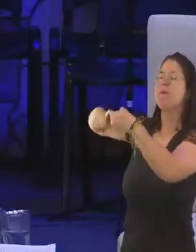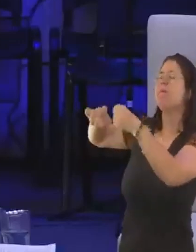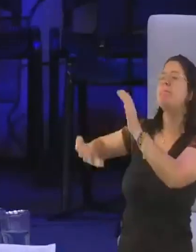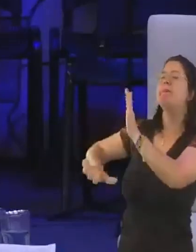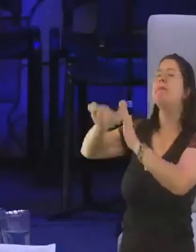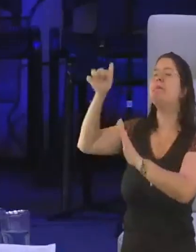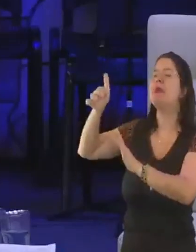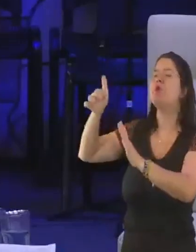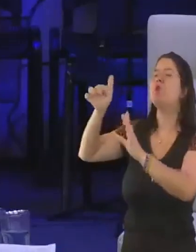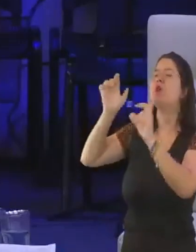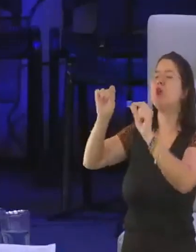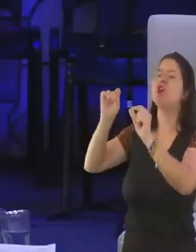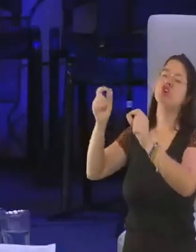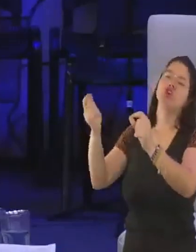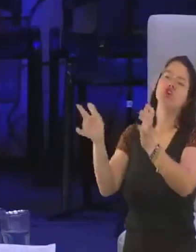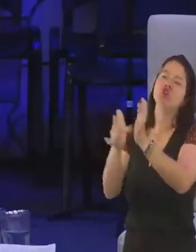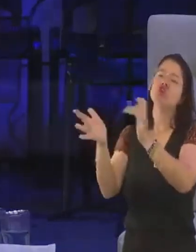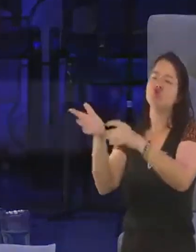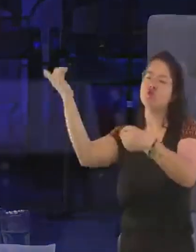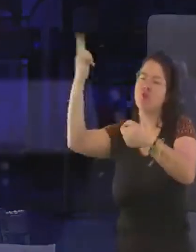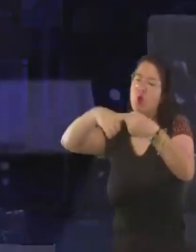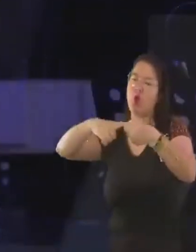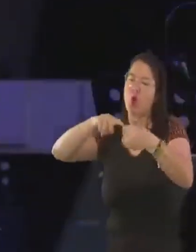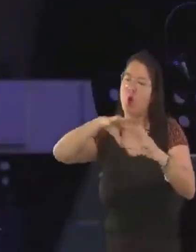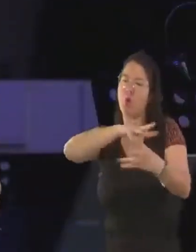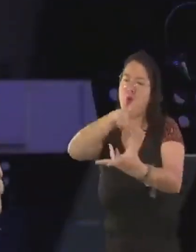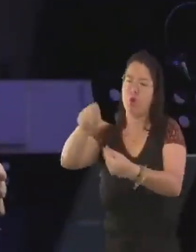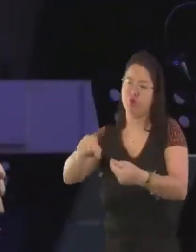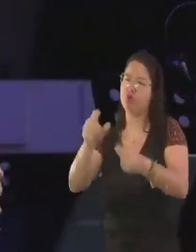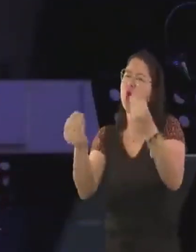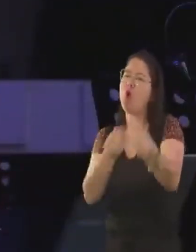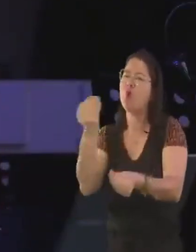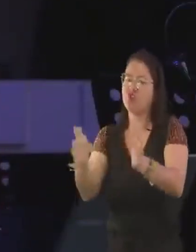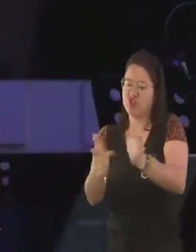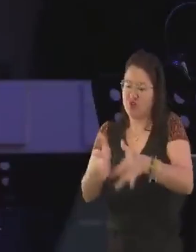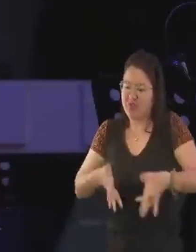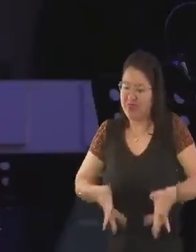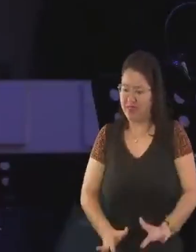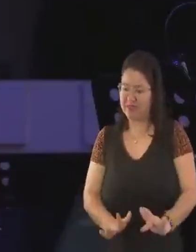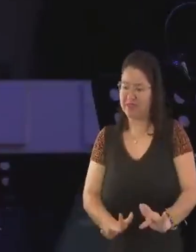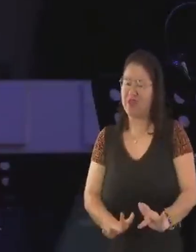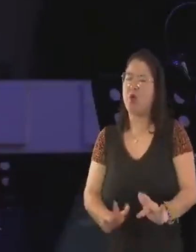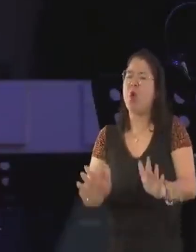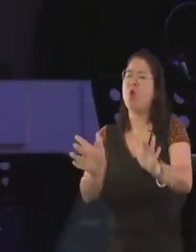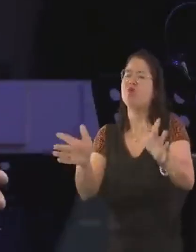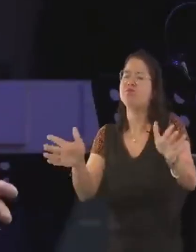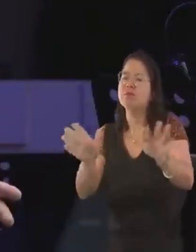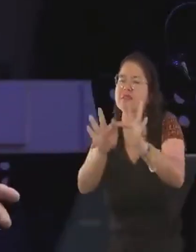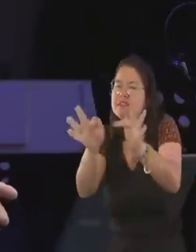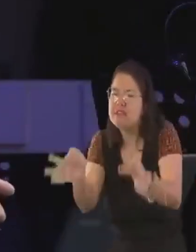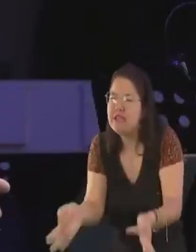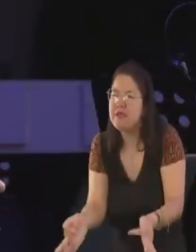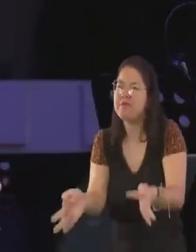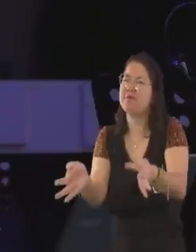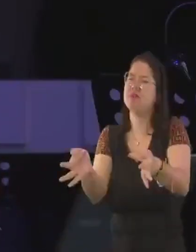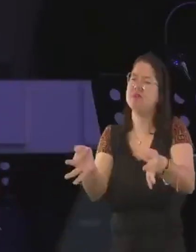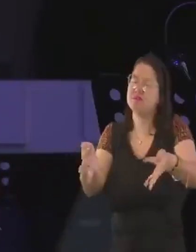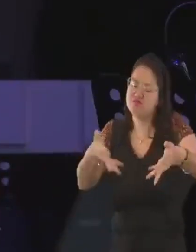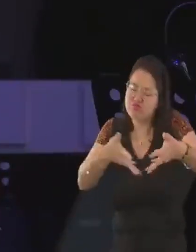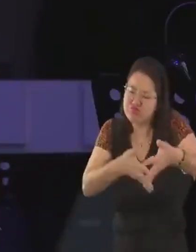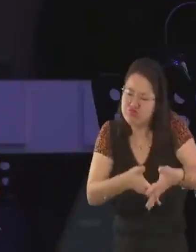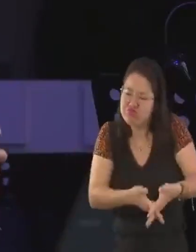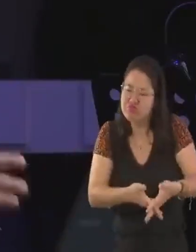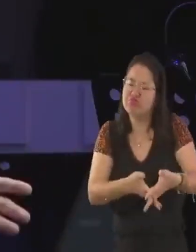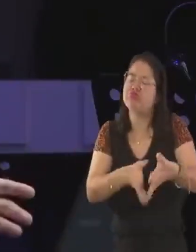foi humilde e discreta, o nascimento de Jesus foi em Belém, ali deitado numa manjedoura, logo a